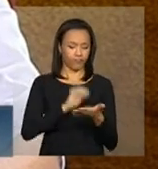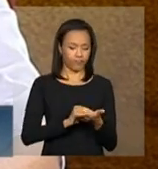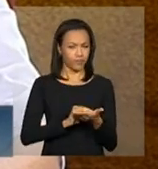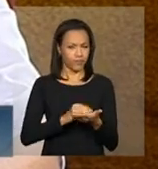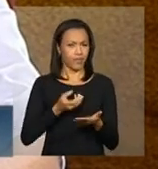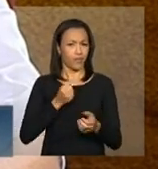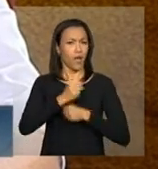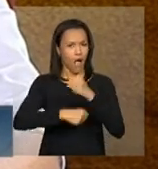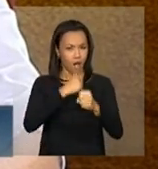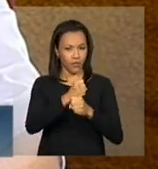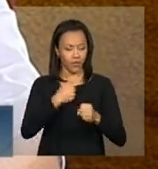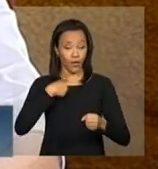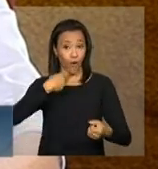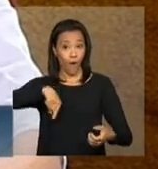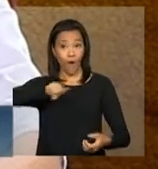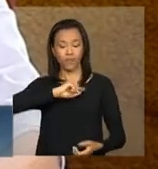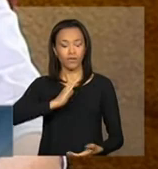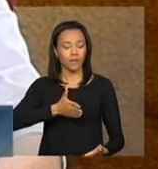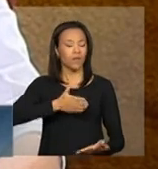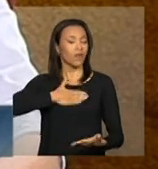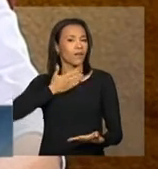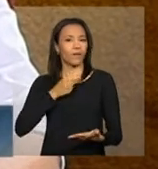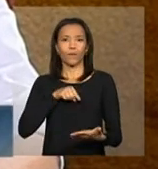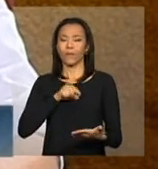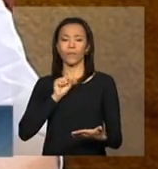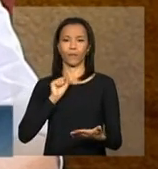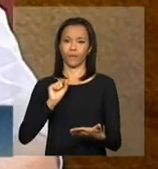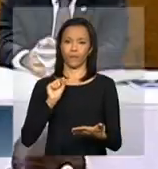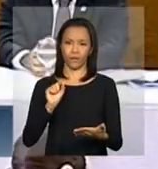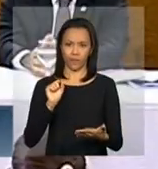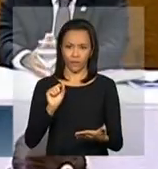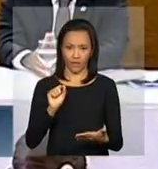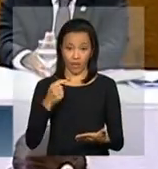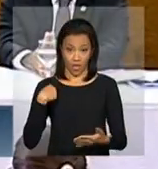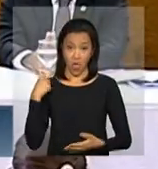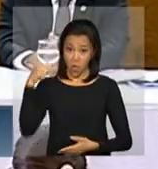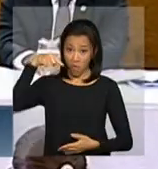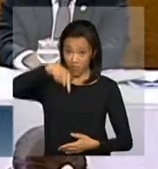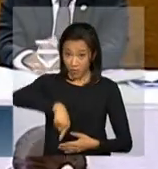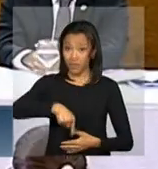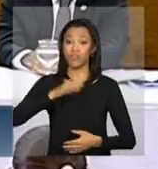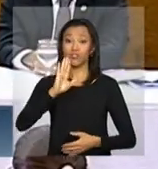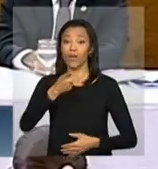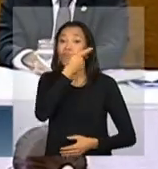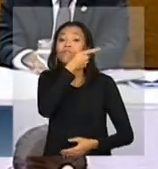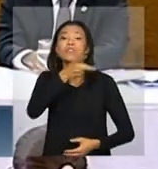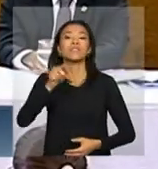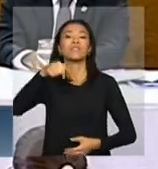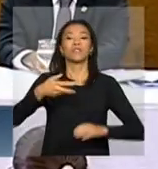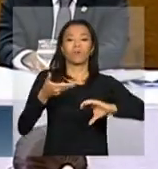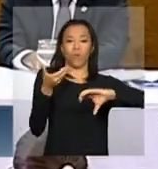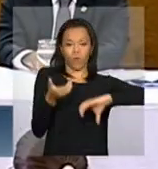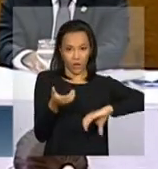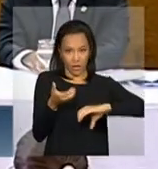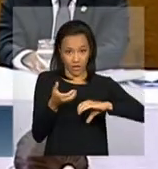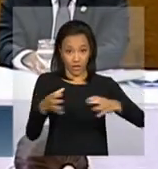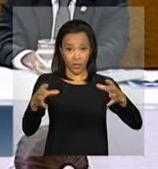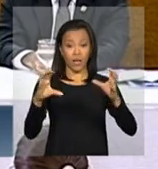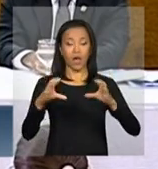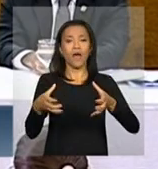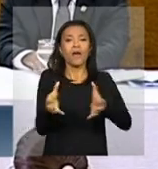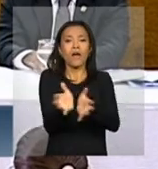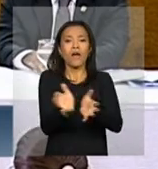e, para nossa surpresa, eu vim aqui no Congresso, numa visita à Comissão Mista de Orçamento,